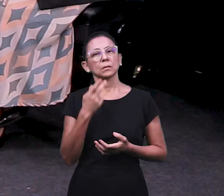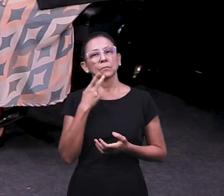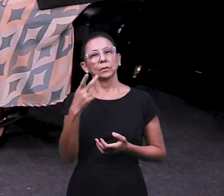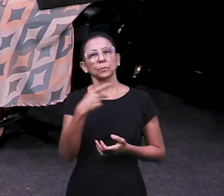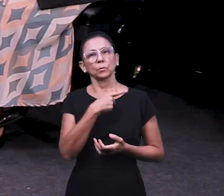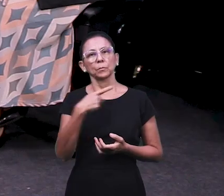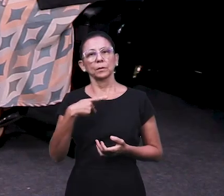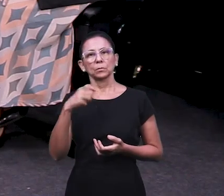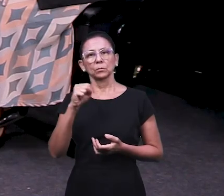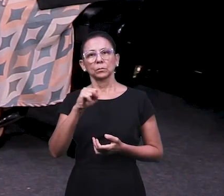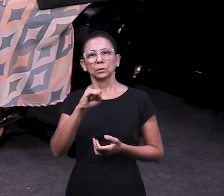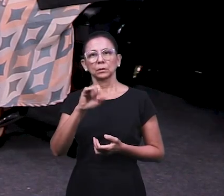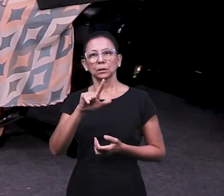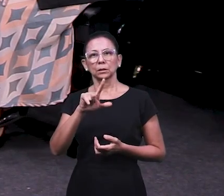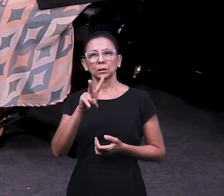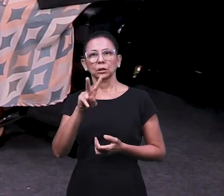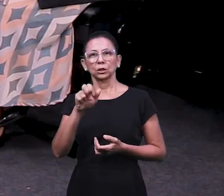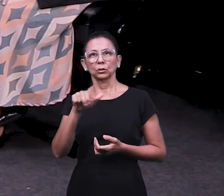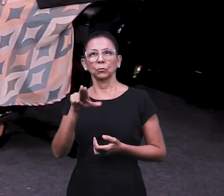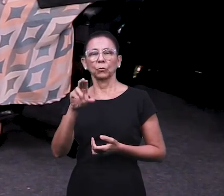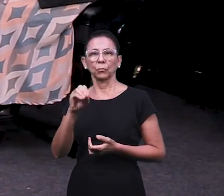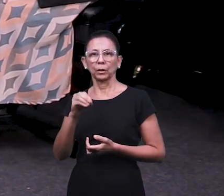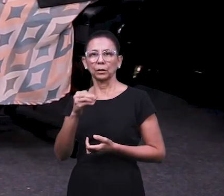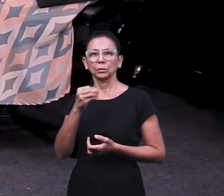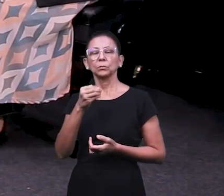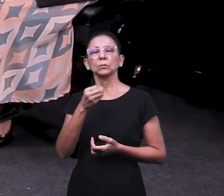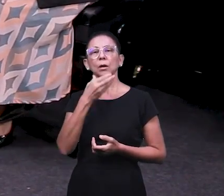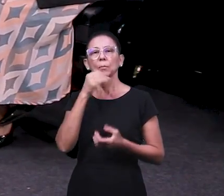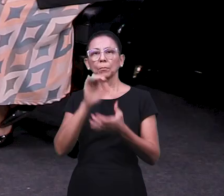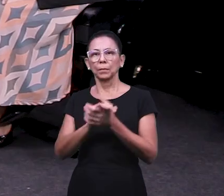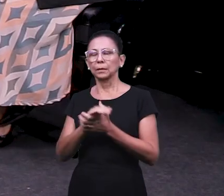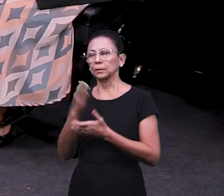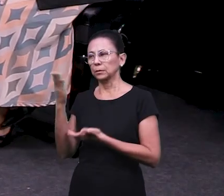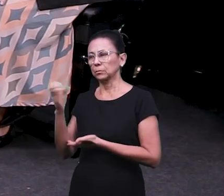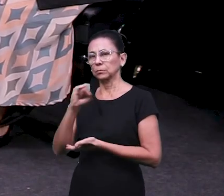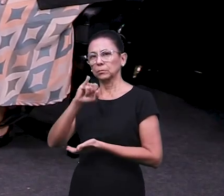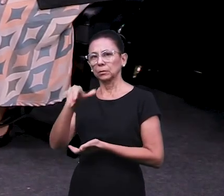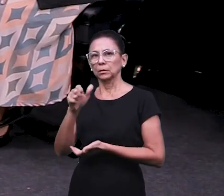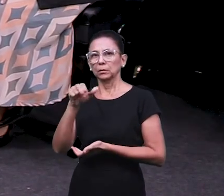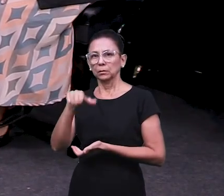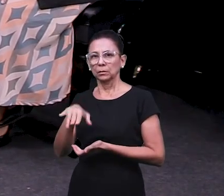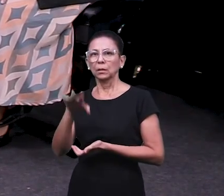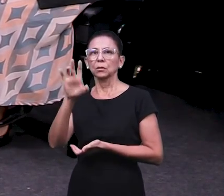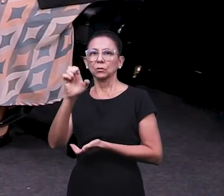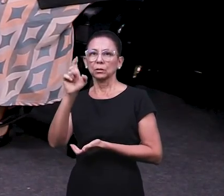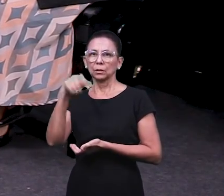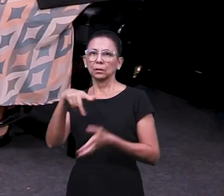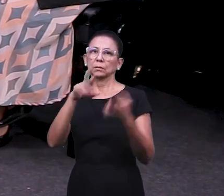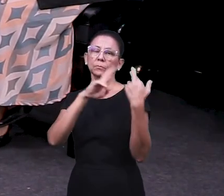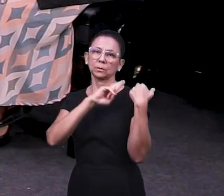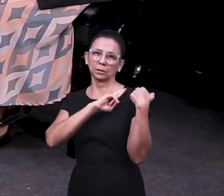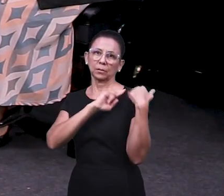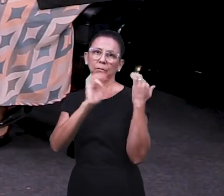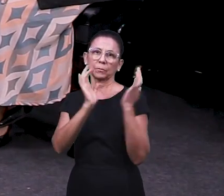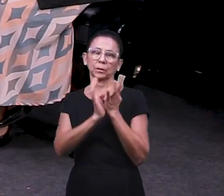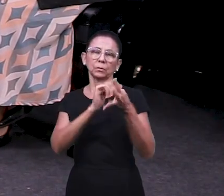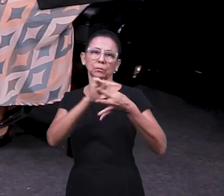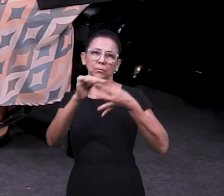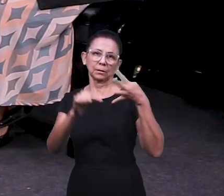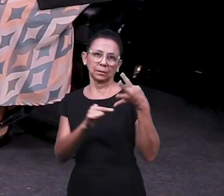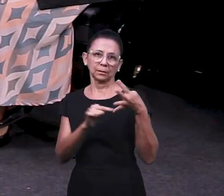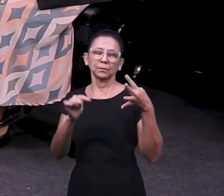entra em contato com o pastor da Pastor igreja. Silvano é o esposo da irmã Jane, que é o responsável pelo quarteto, é o pastor que é responsável Isso. pelo quarteto. Uhum. Nós